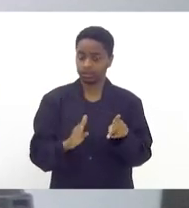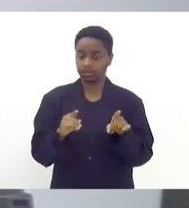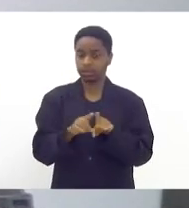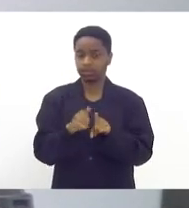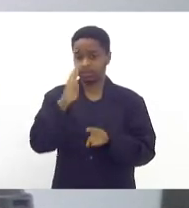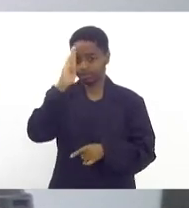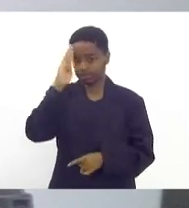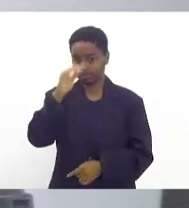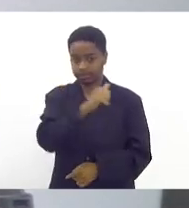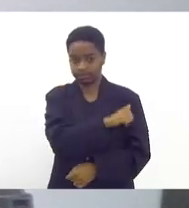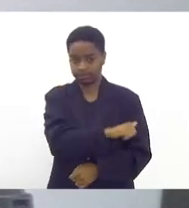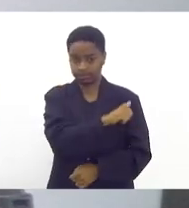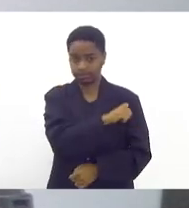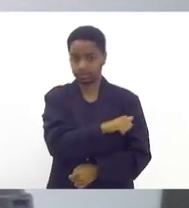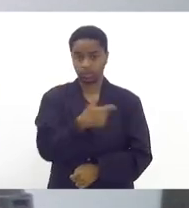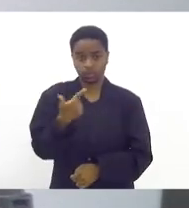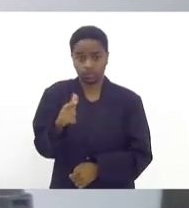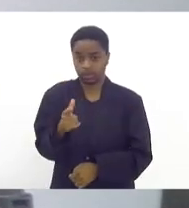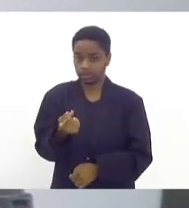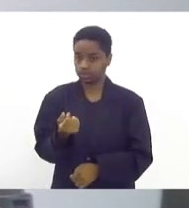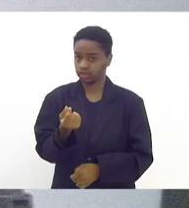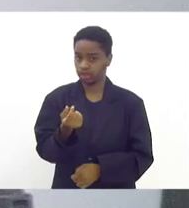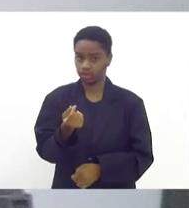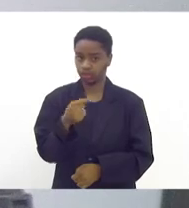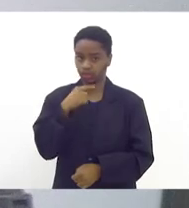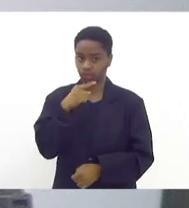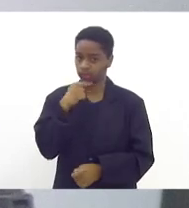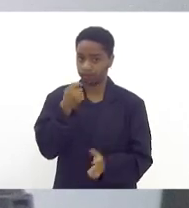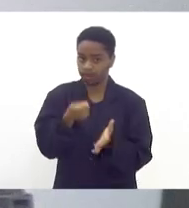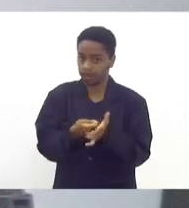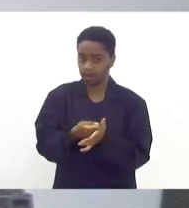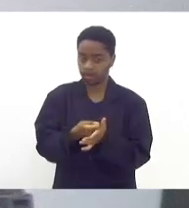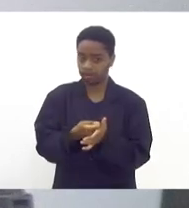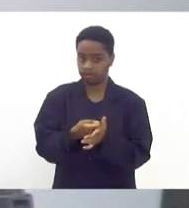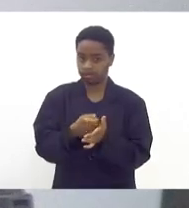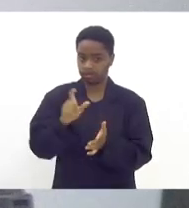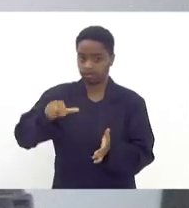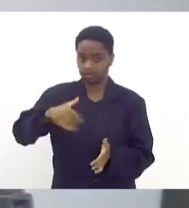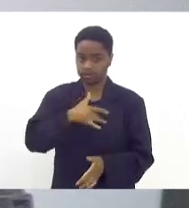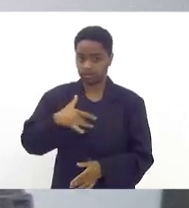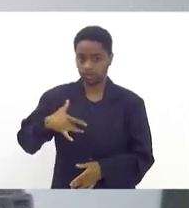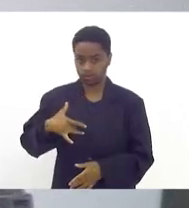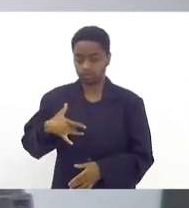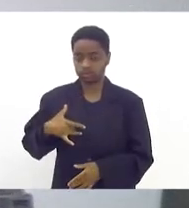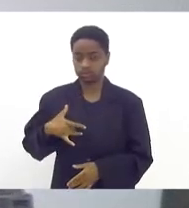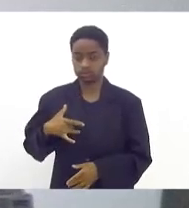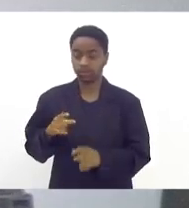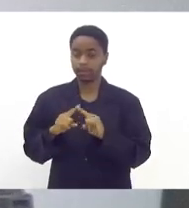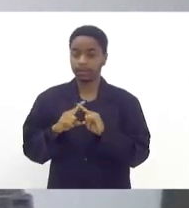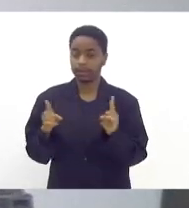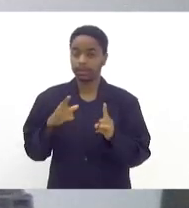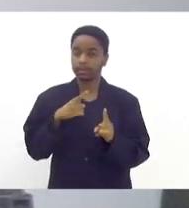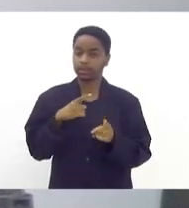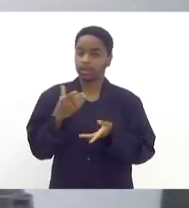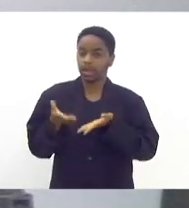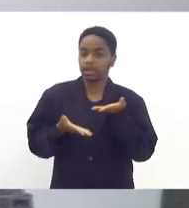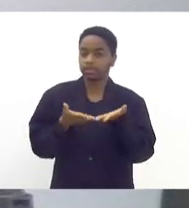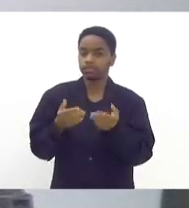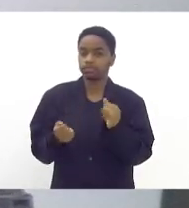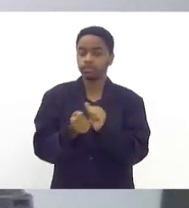do Estado do Rio de Janeiro não tem dinheiro para pagar um plano de saúde e é atendida pelo